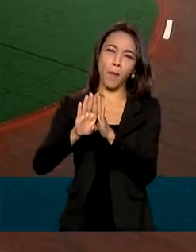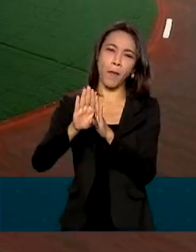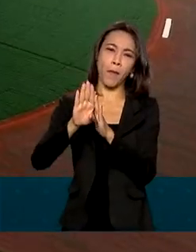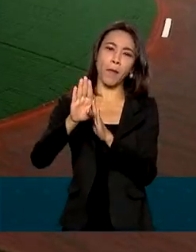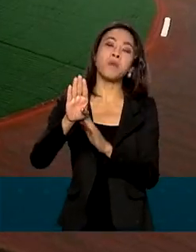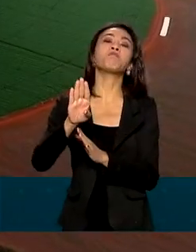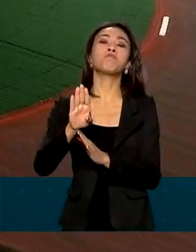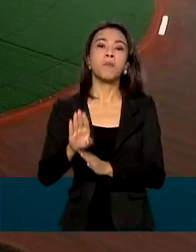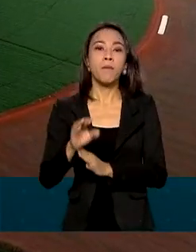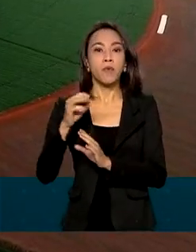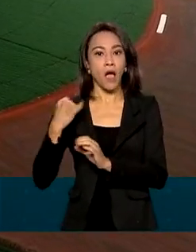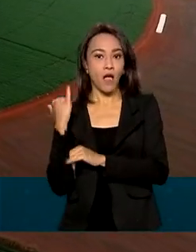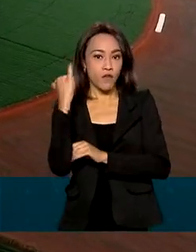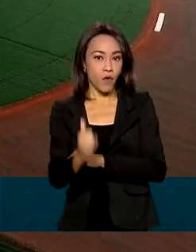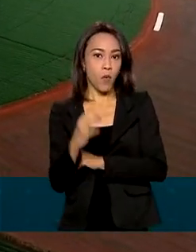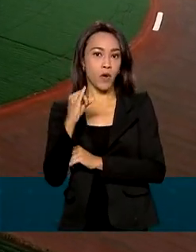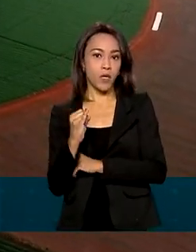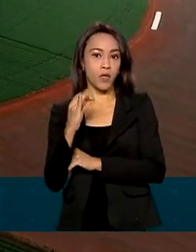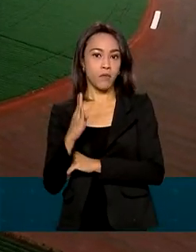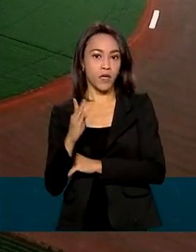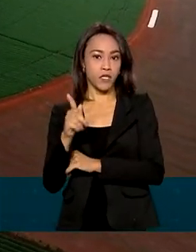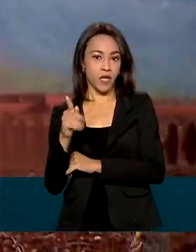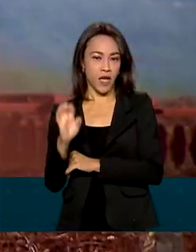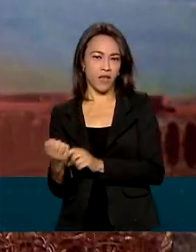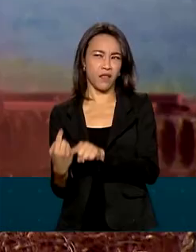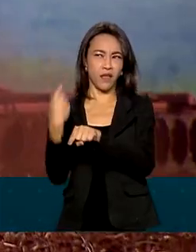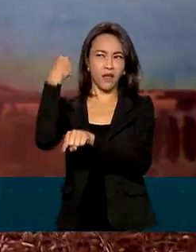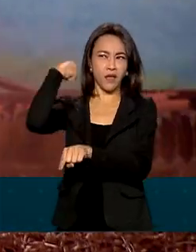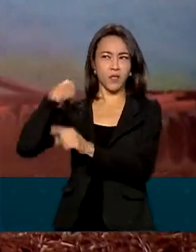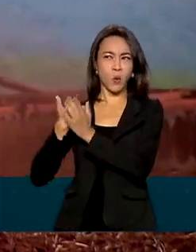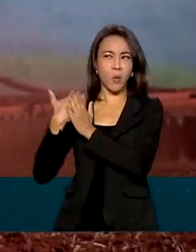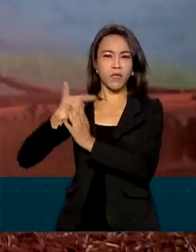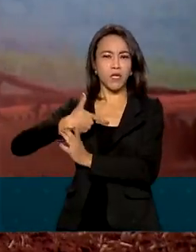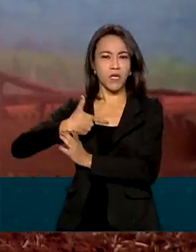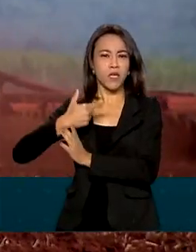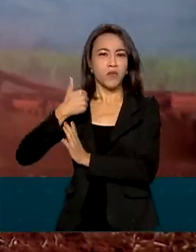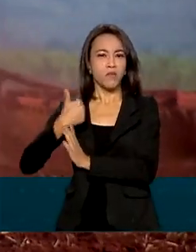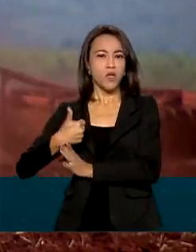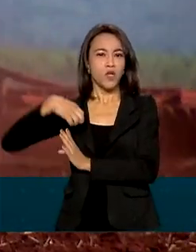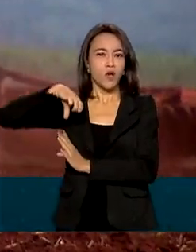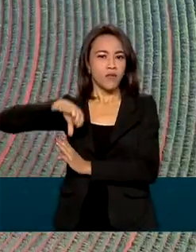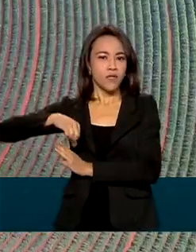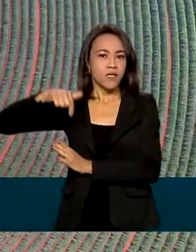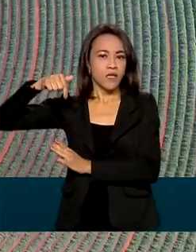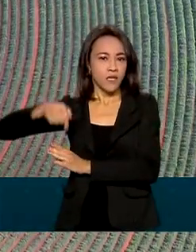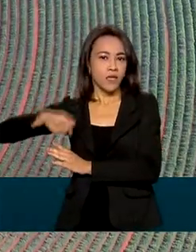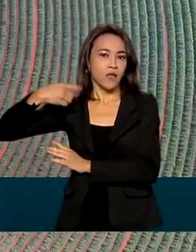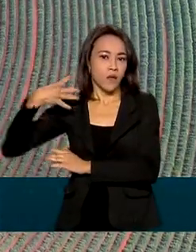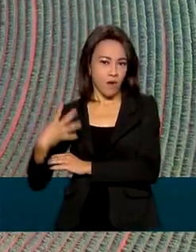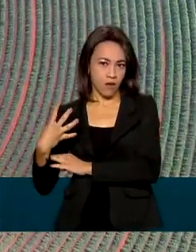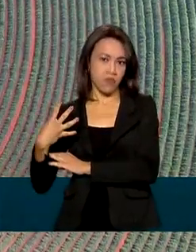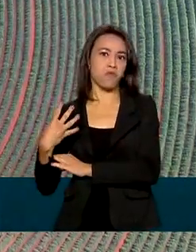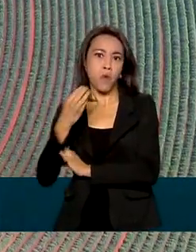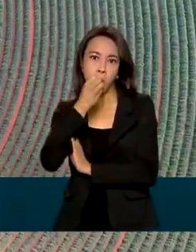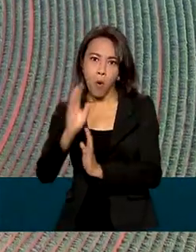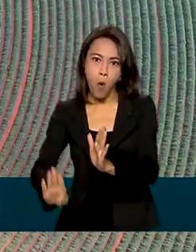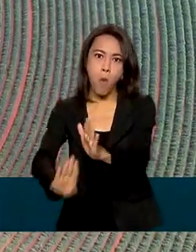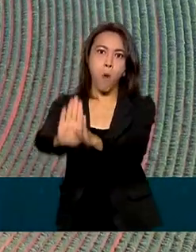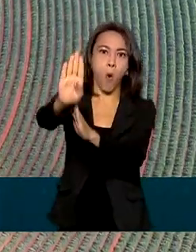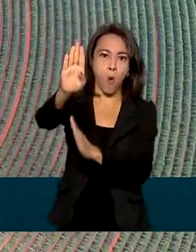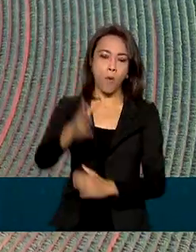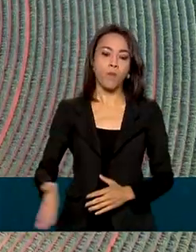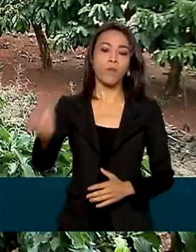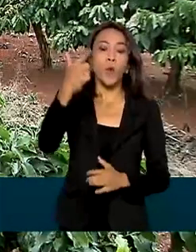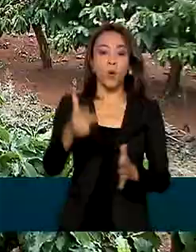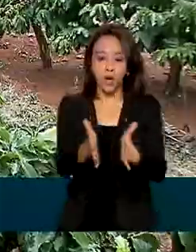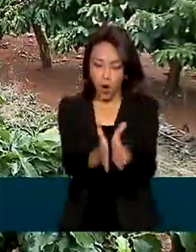volume registrado pelo IBGE desde o começo da série histórica em 1974 também cresceu